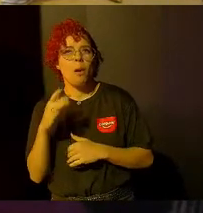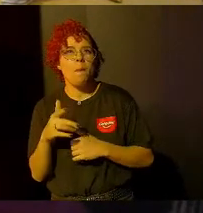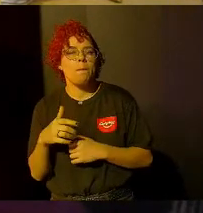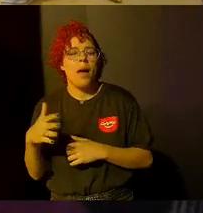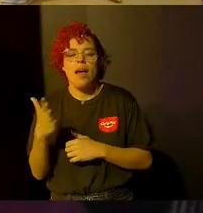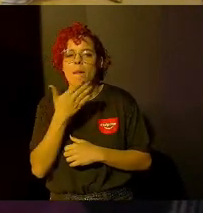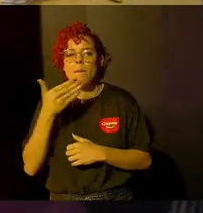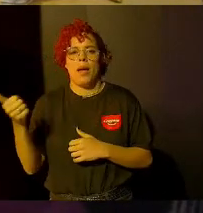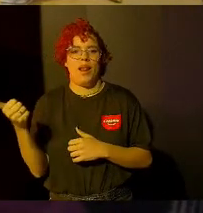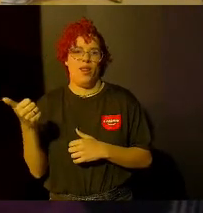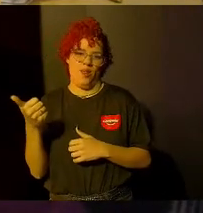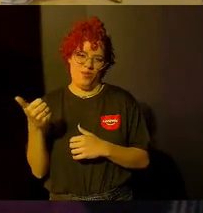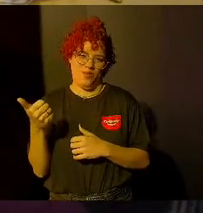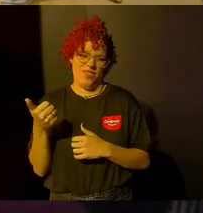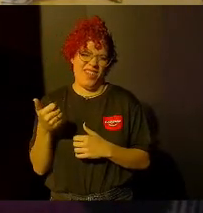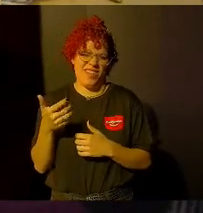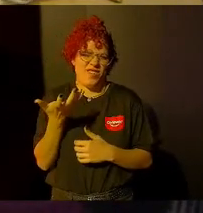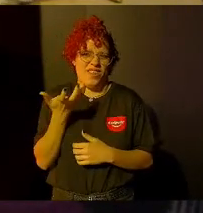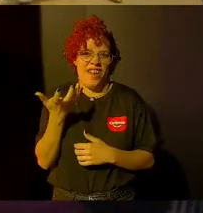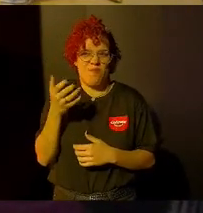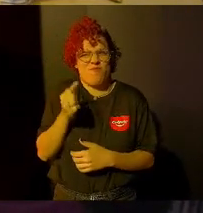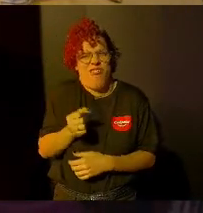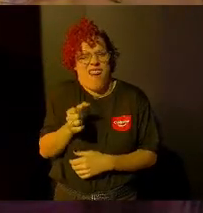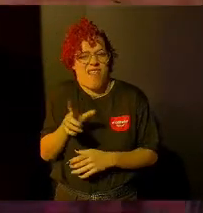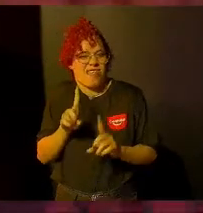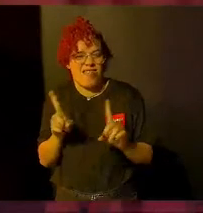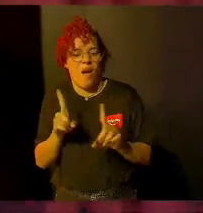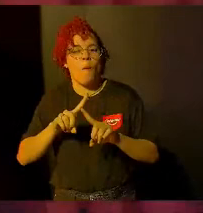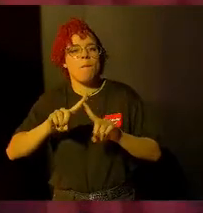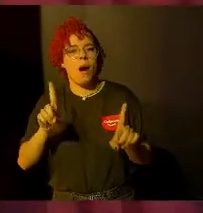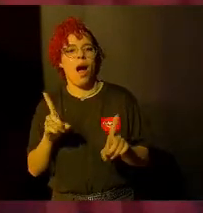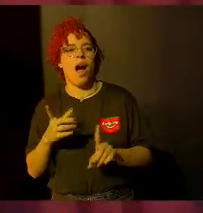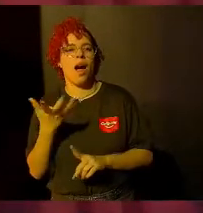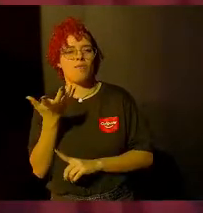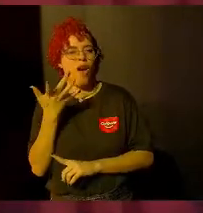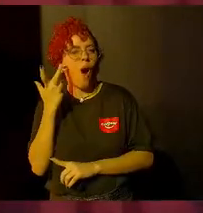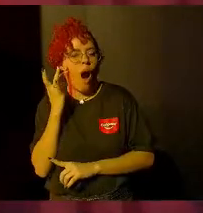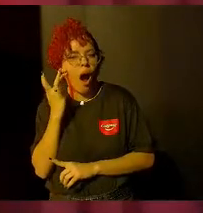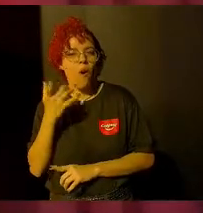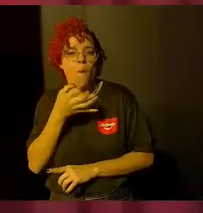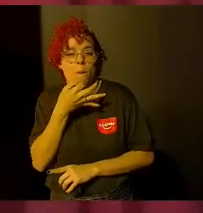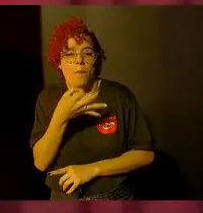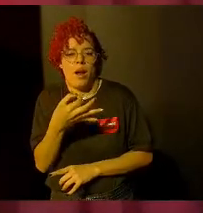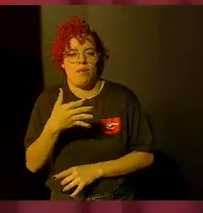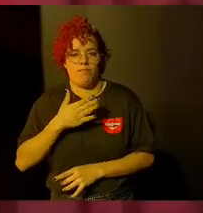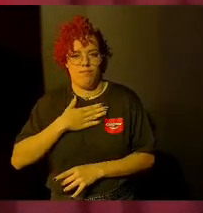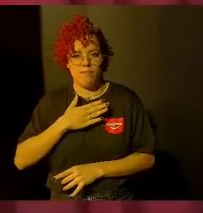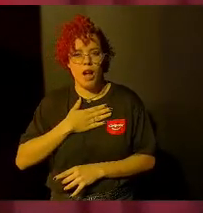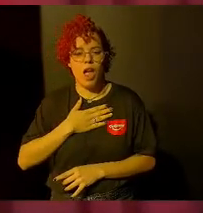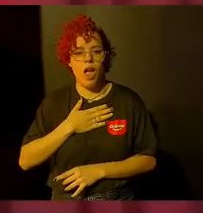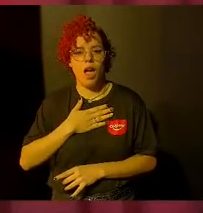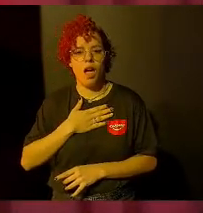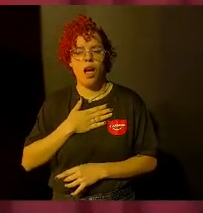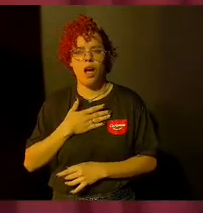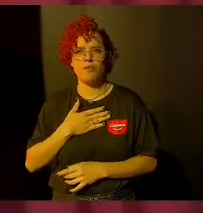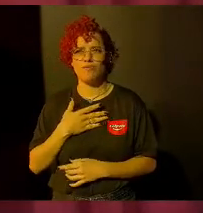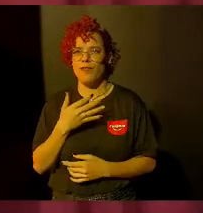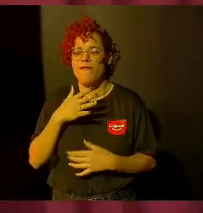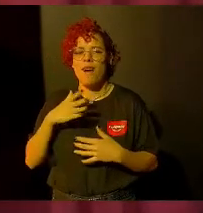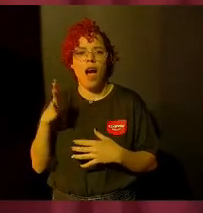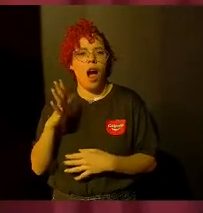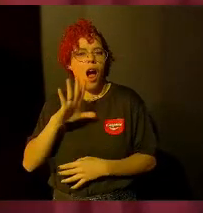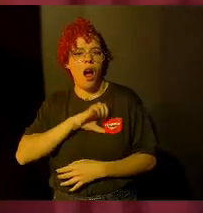Sem querer puxar a sardinha aqui mas já puxando sou muito fã da obra dos três